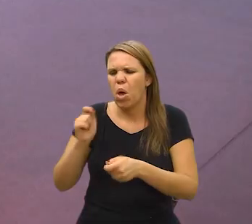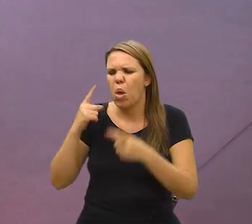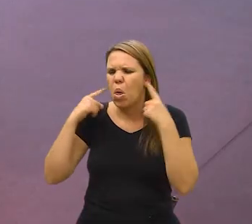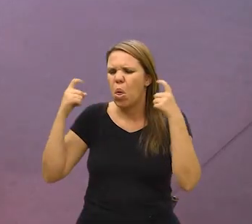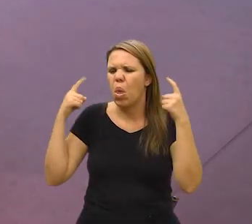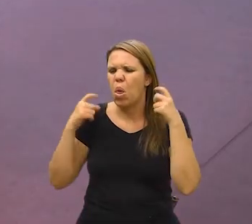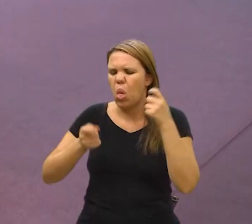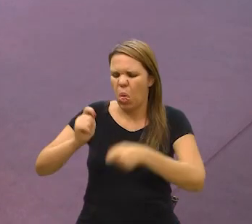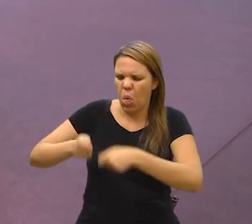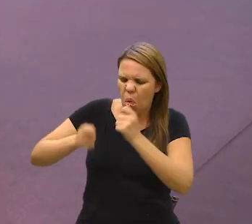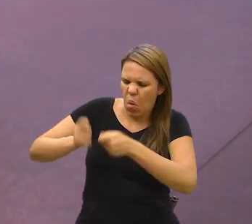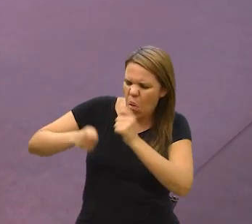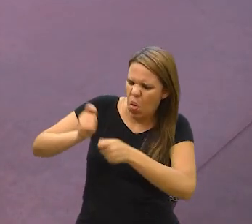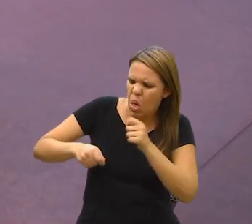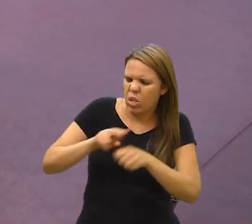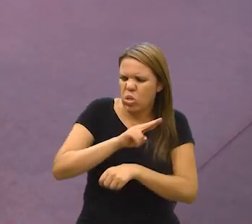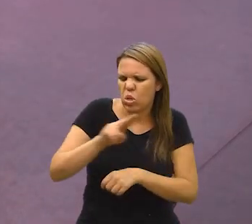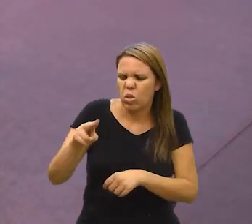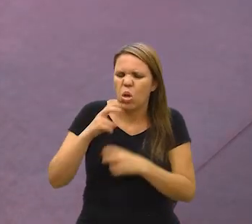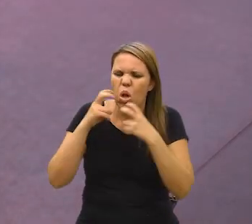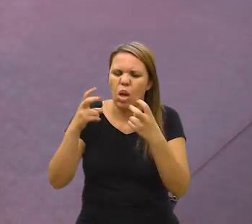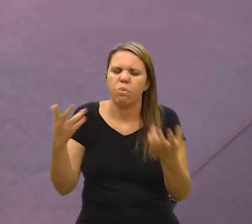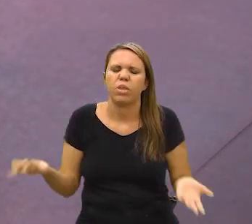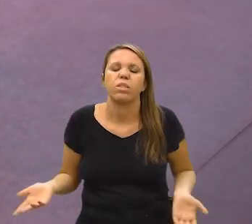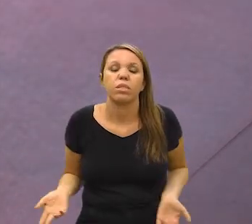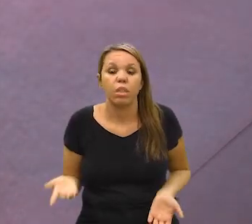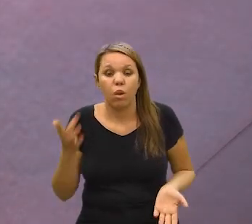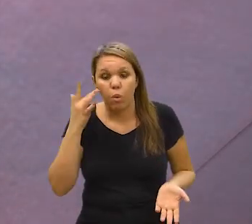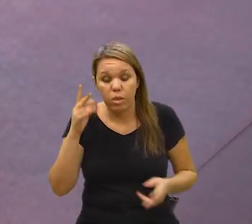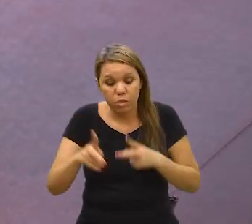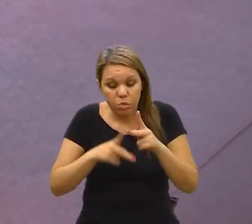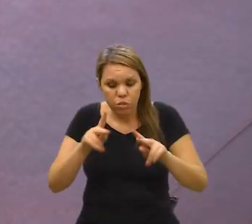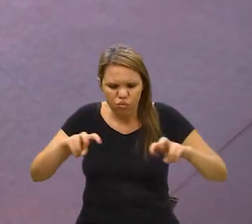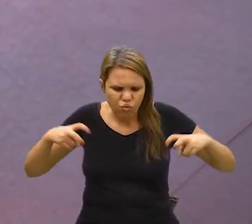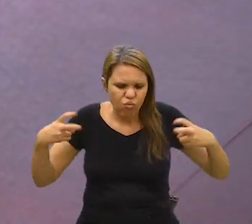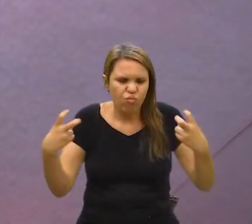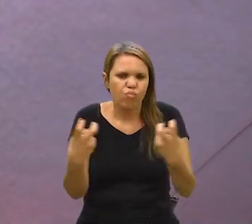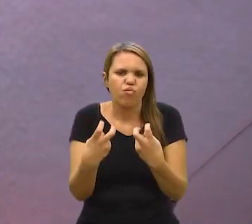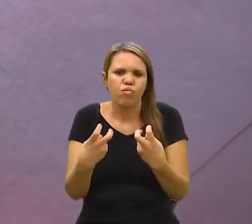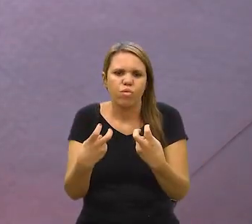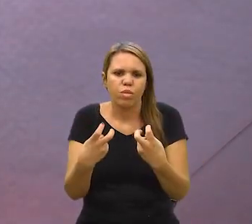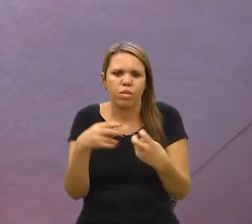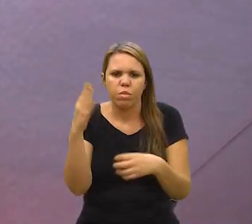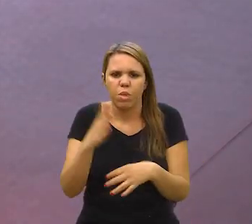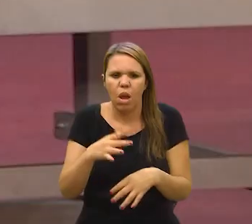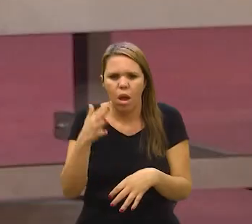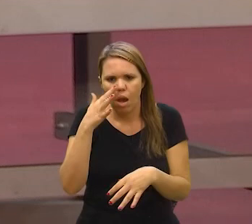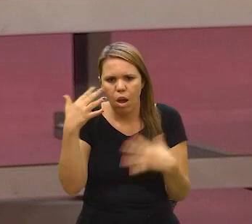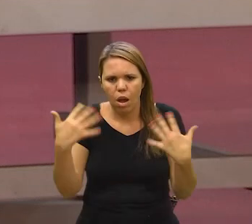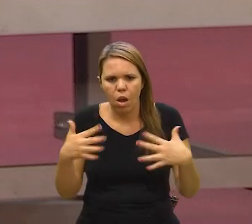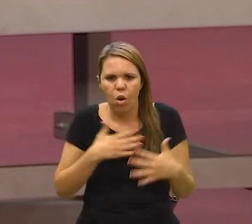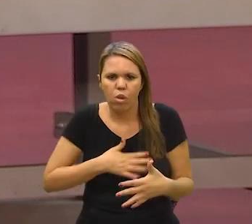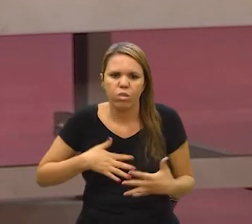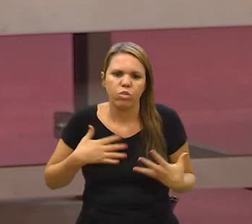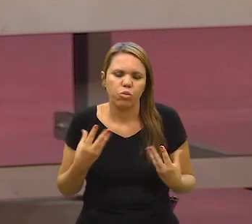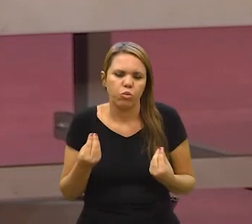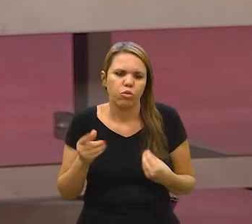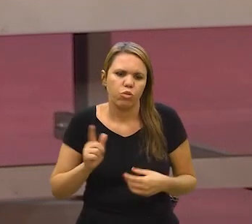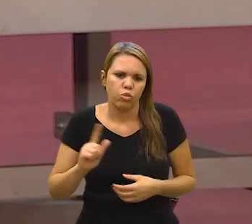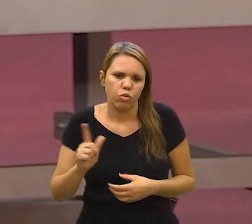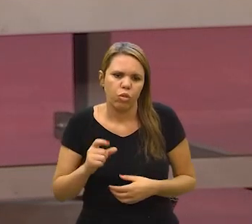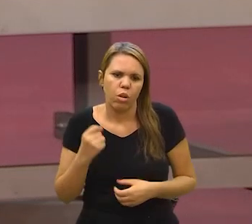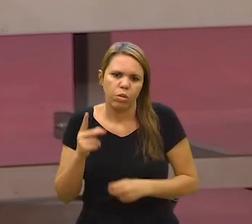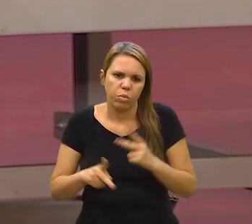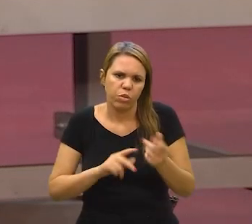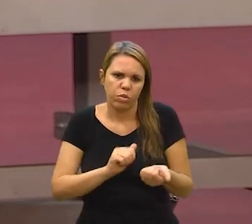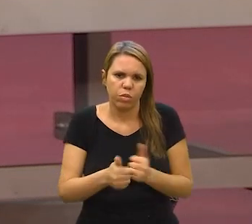com batuque, todo mundo gritando seu nome? Eu acho que assim, que a torcida brasileira eu sempre acho fantástica. Eu gosto demais. Lógico